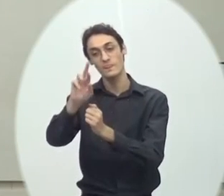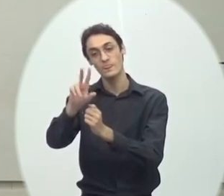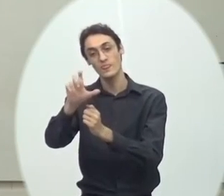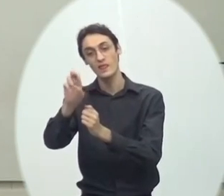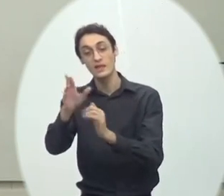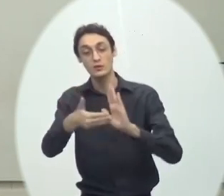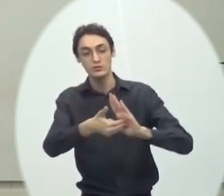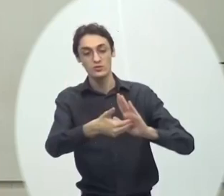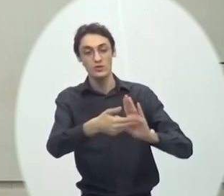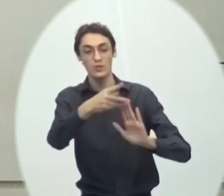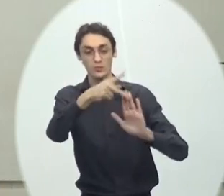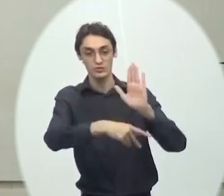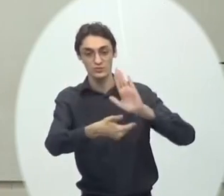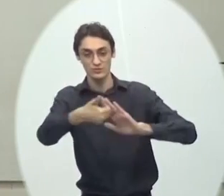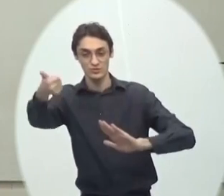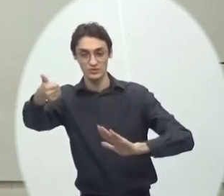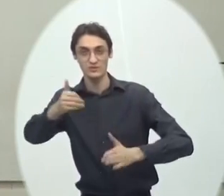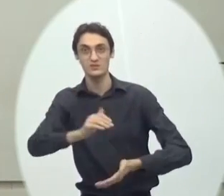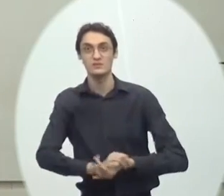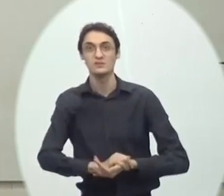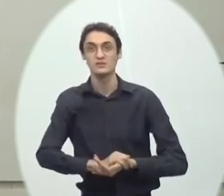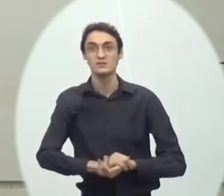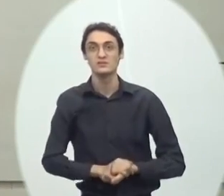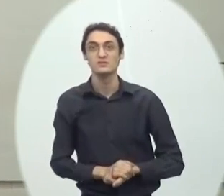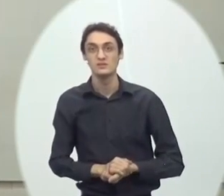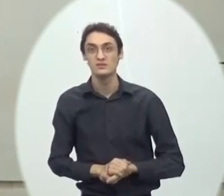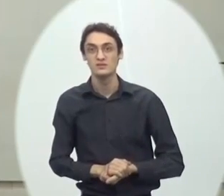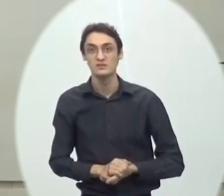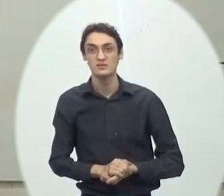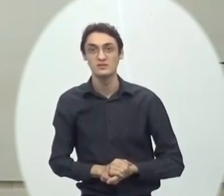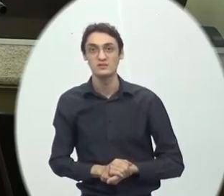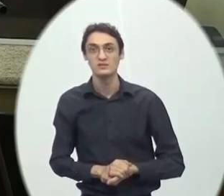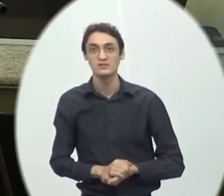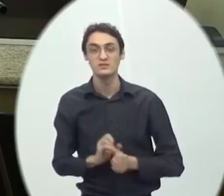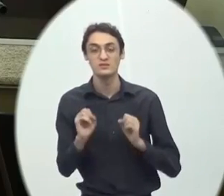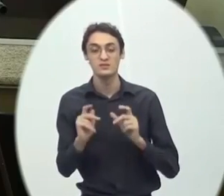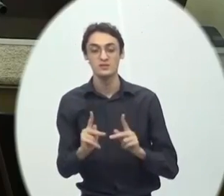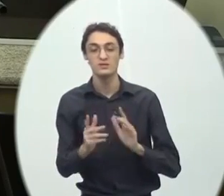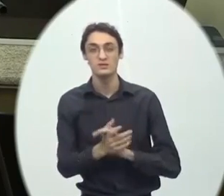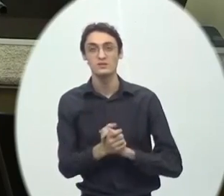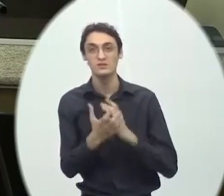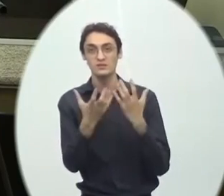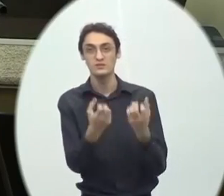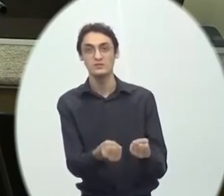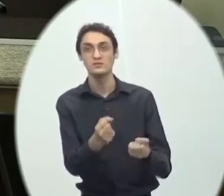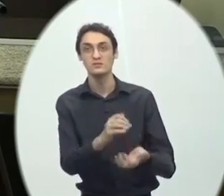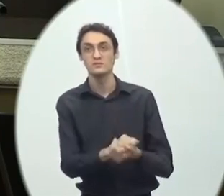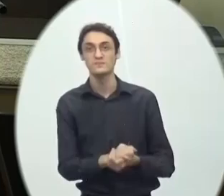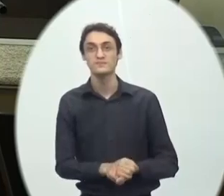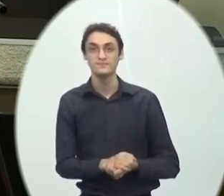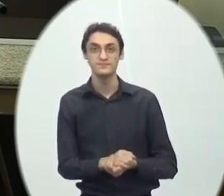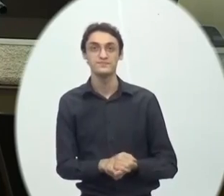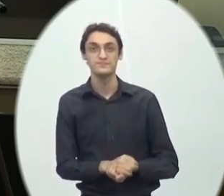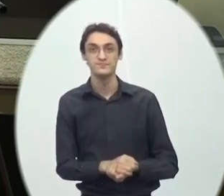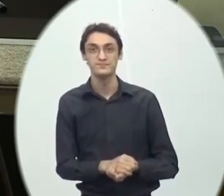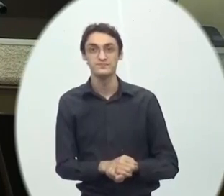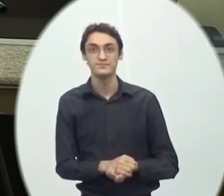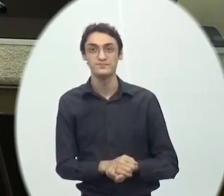a retirada desse projeto. Ok, vereador. Será atendido de pleno.